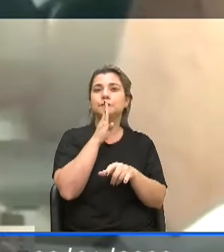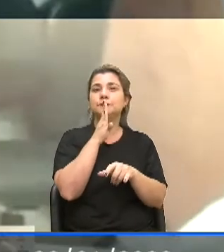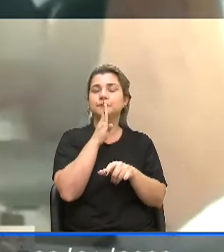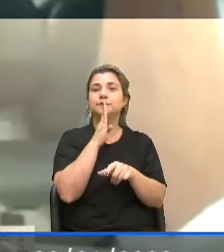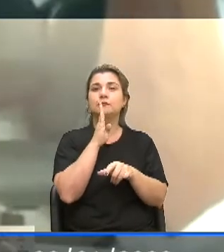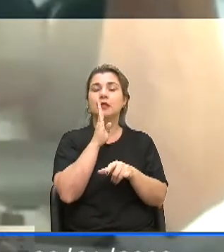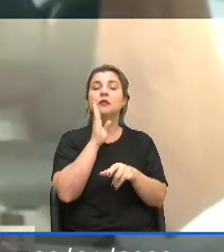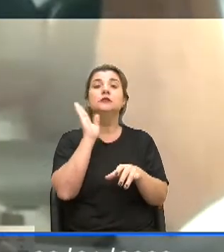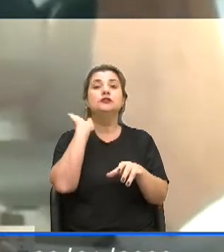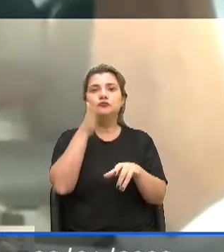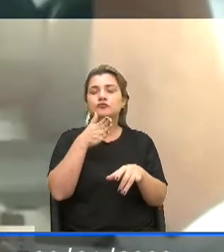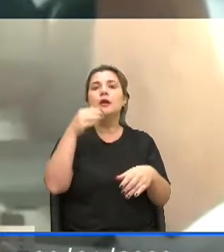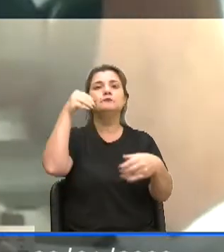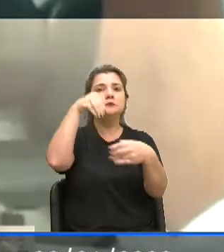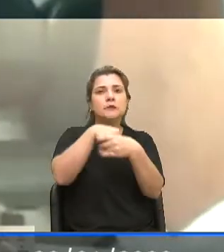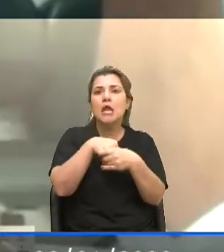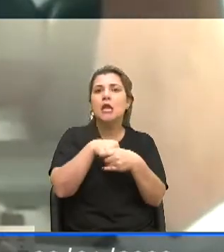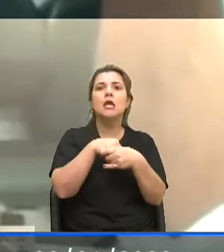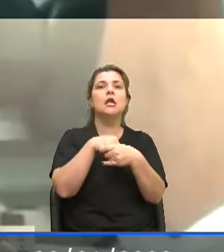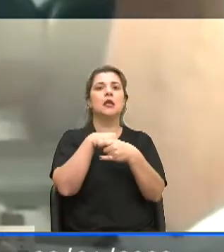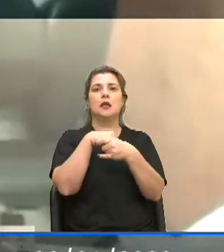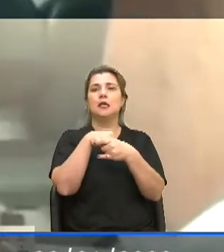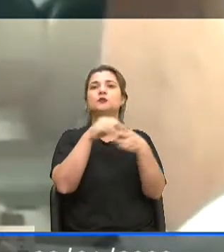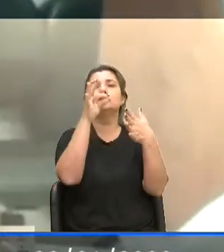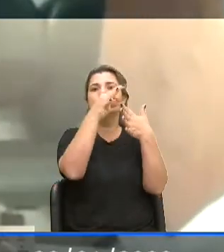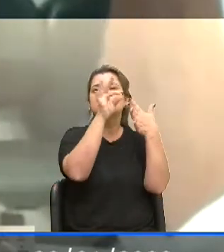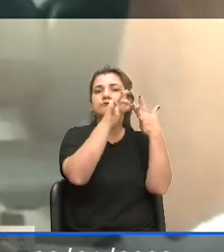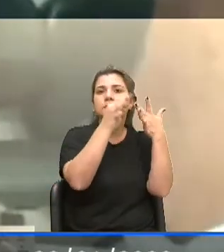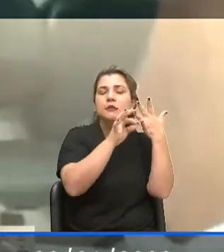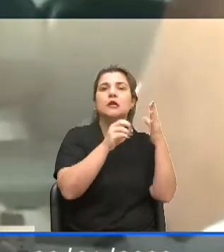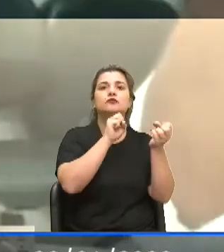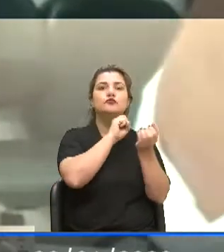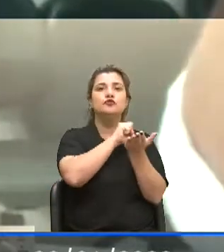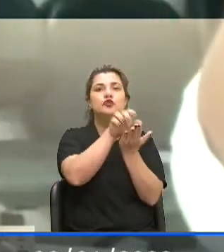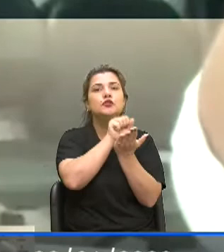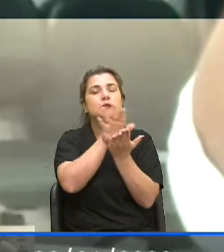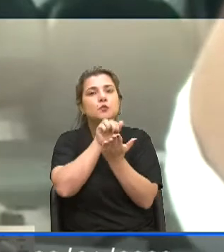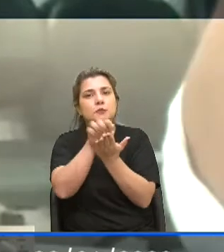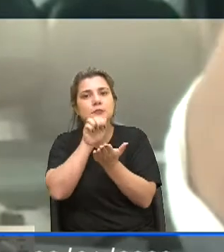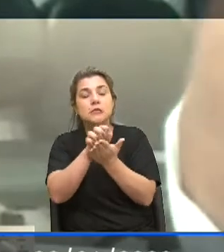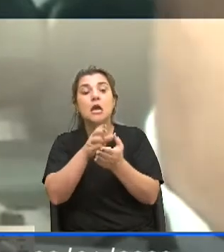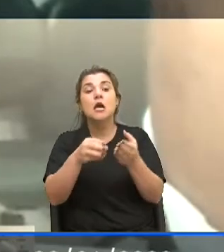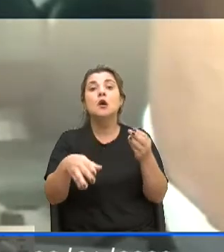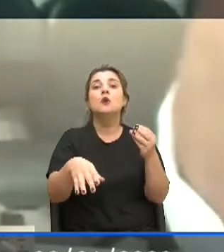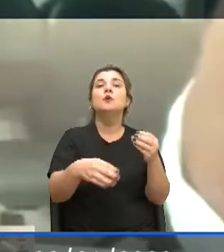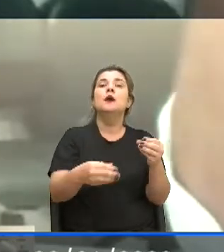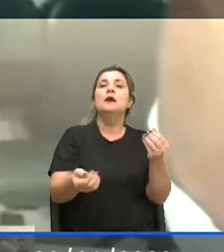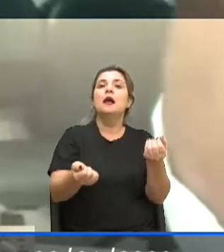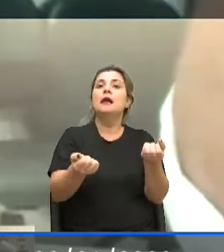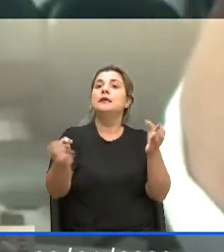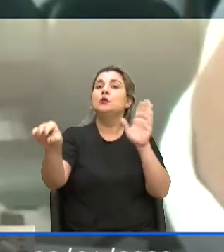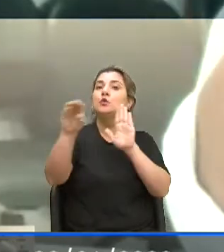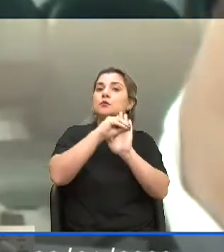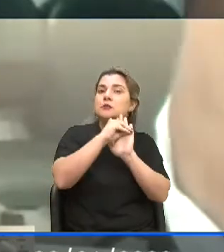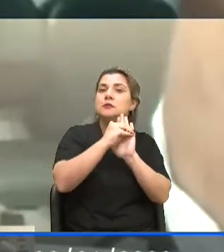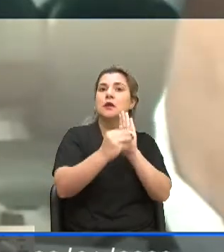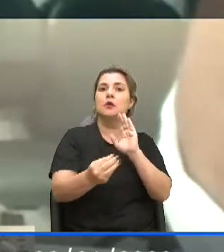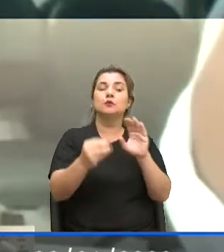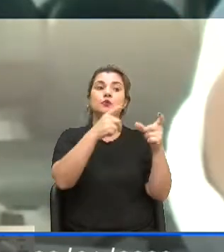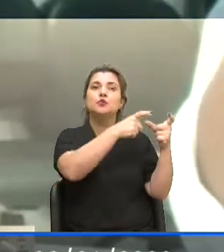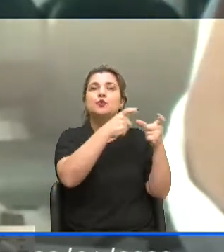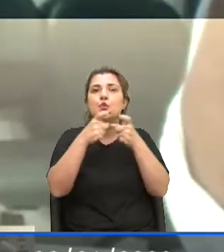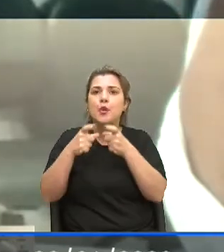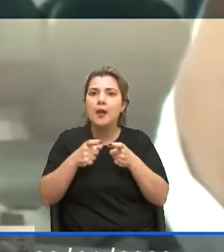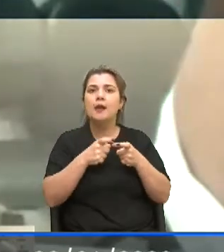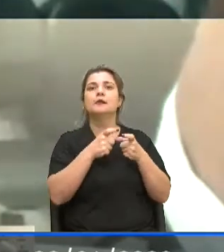das novos critérios de distribuição a inclusão desses lugares, nós já meio que georreferenciamos no estado